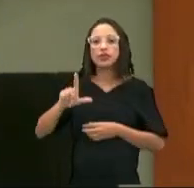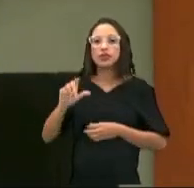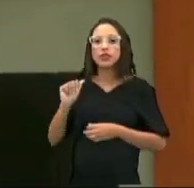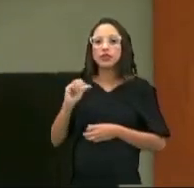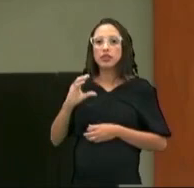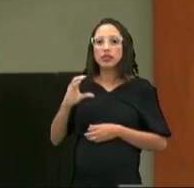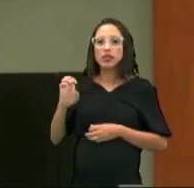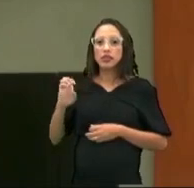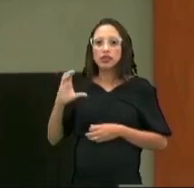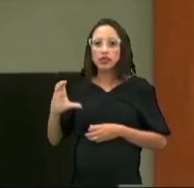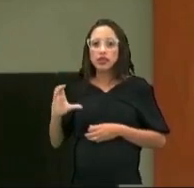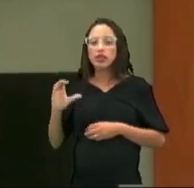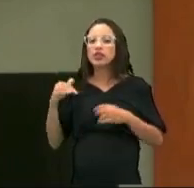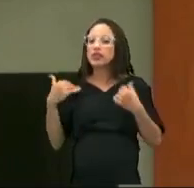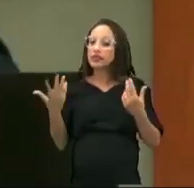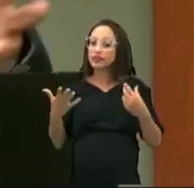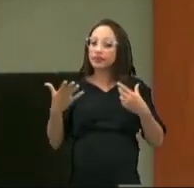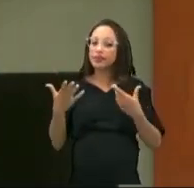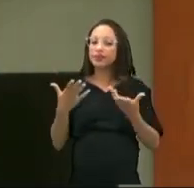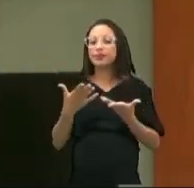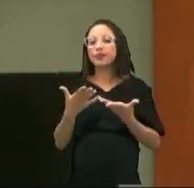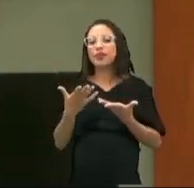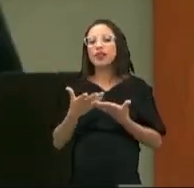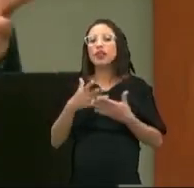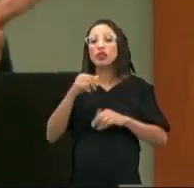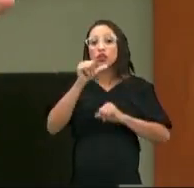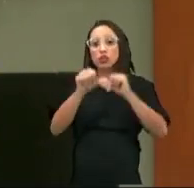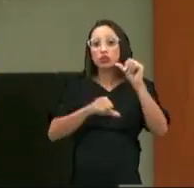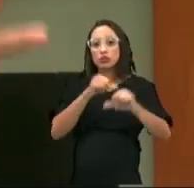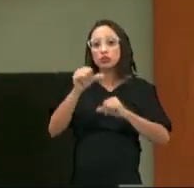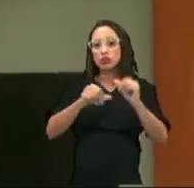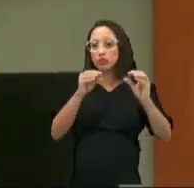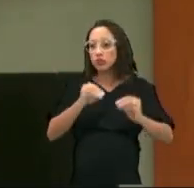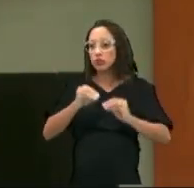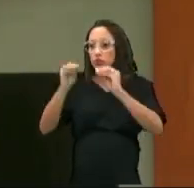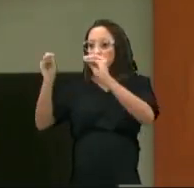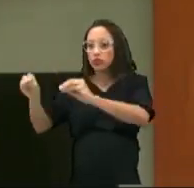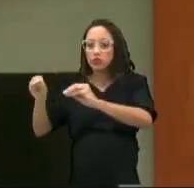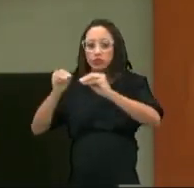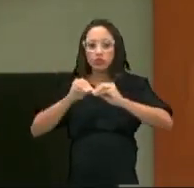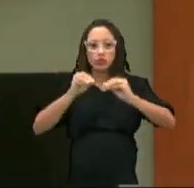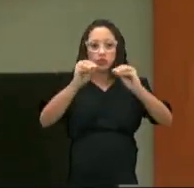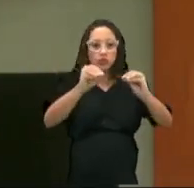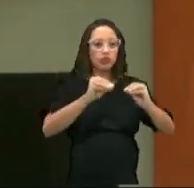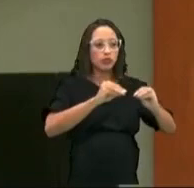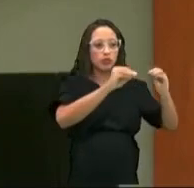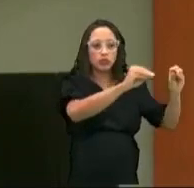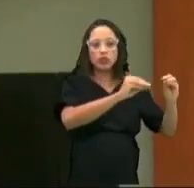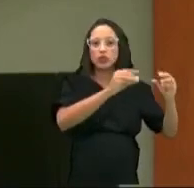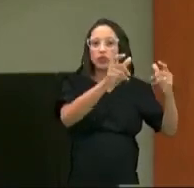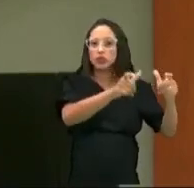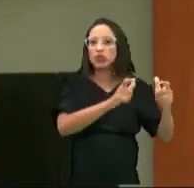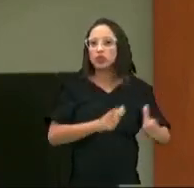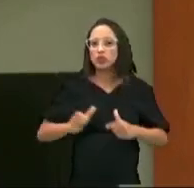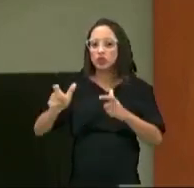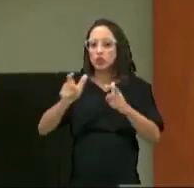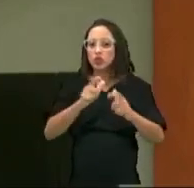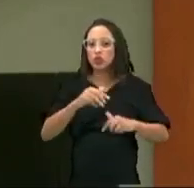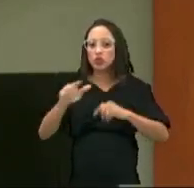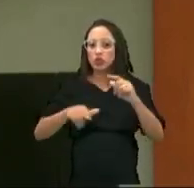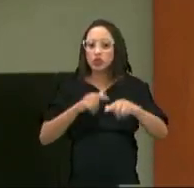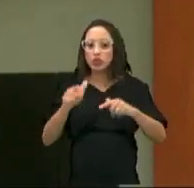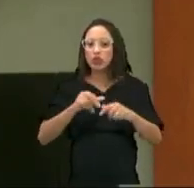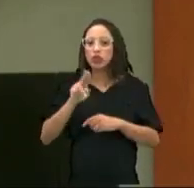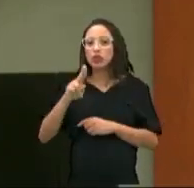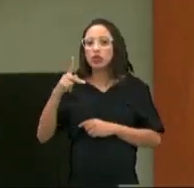Cuiabá. E com a transferência desses profissionais para as policlínicas e UPAs,